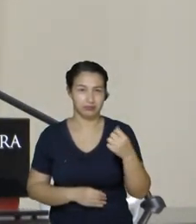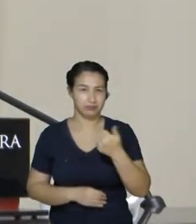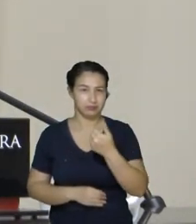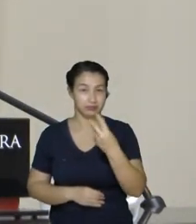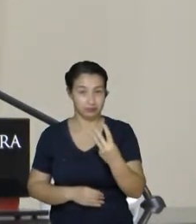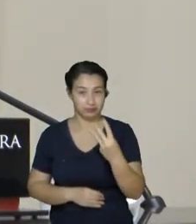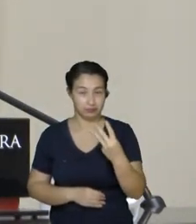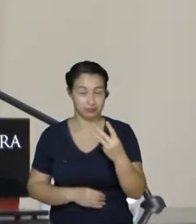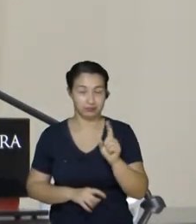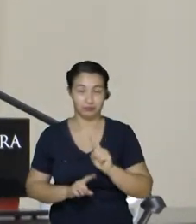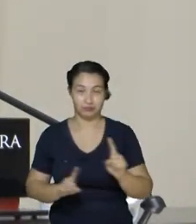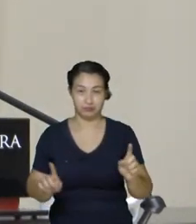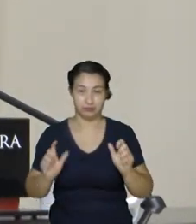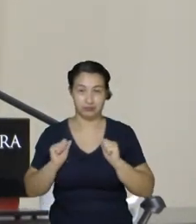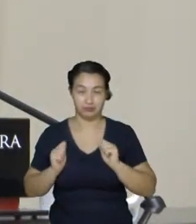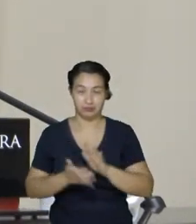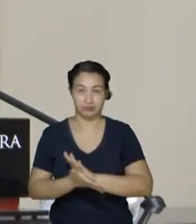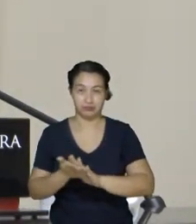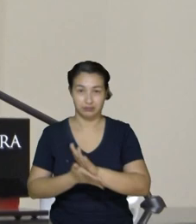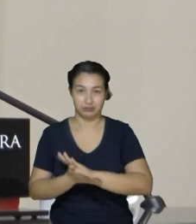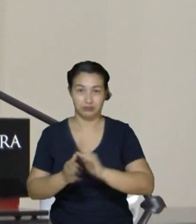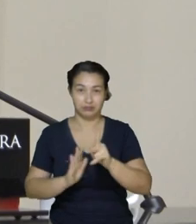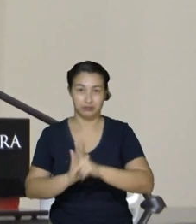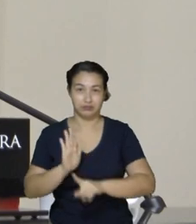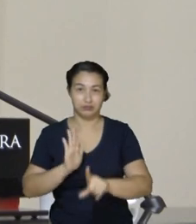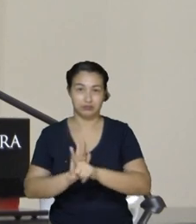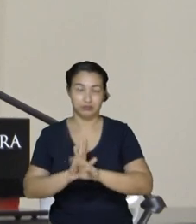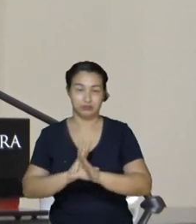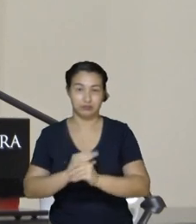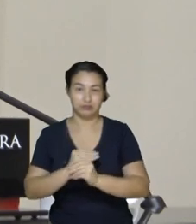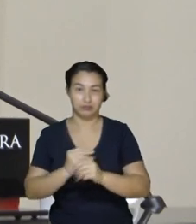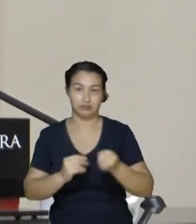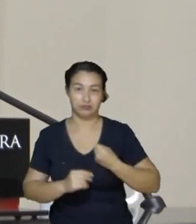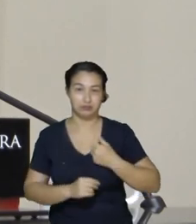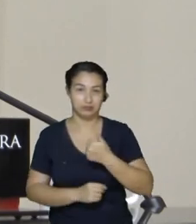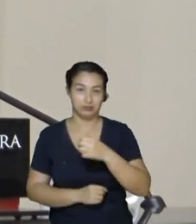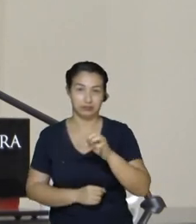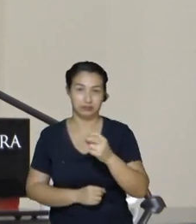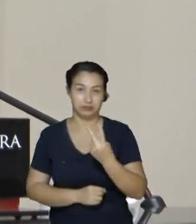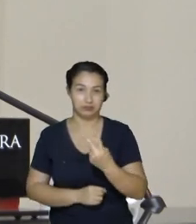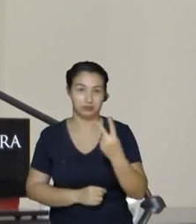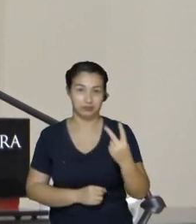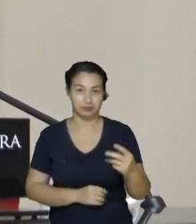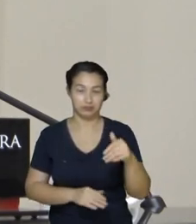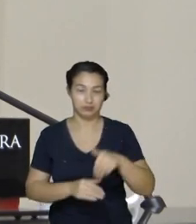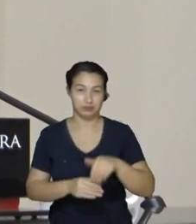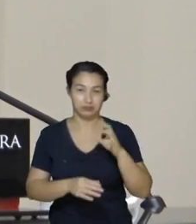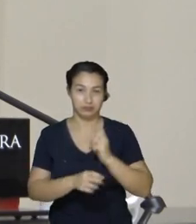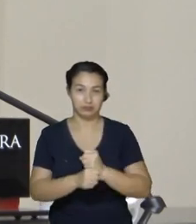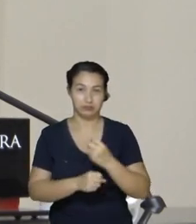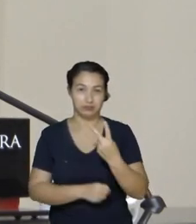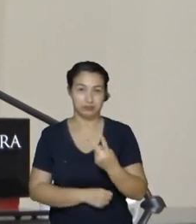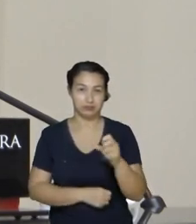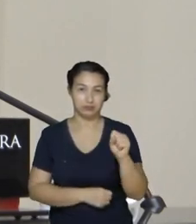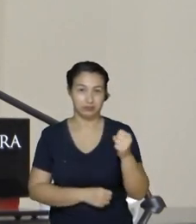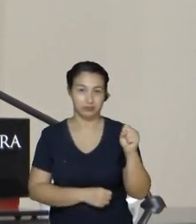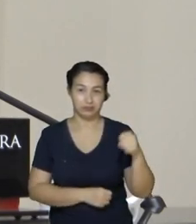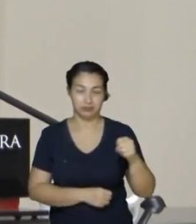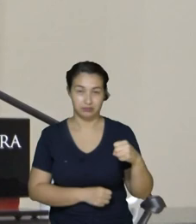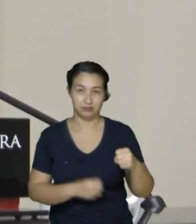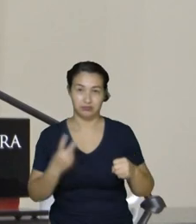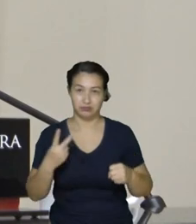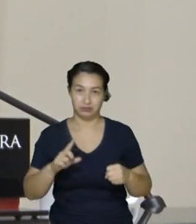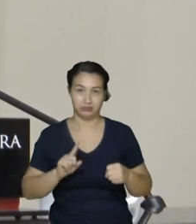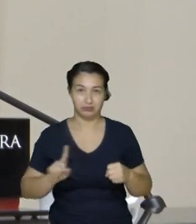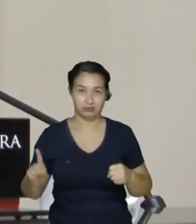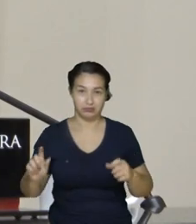votos não e nenhuma abstenção. O projeto de lei complementar número 19/22, com a seguinte votação: 28 votos sim, 2 votos